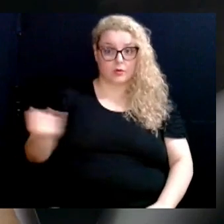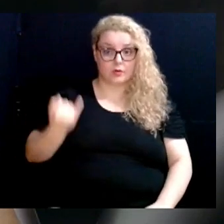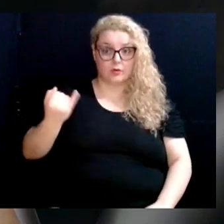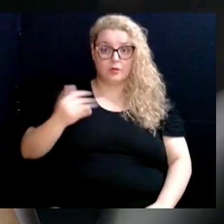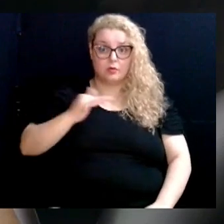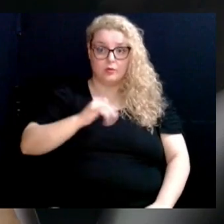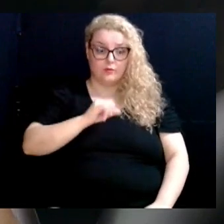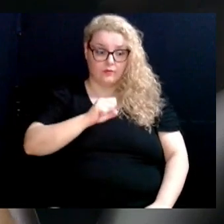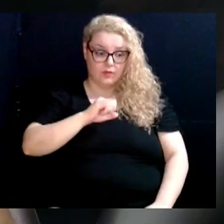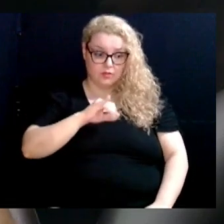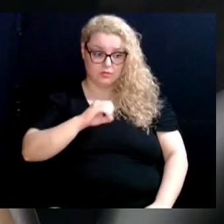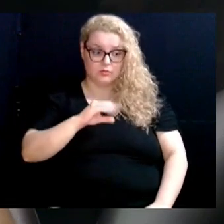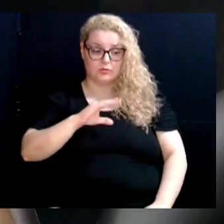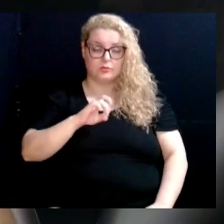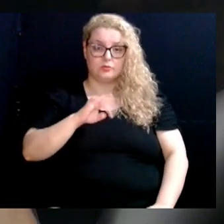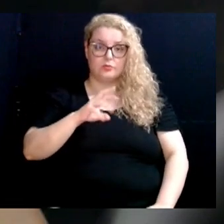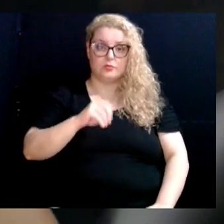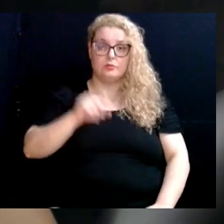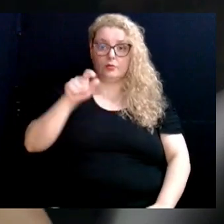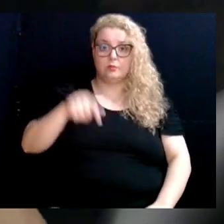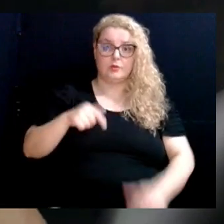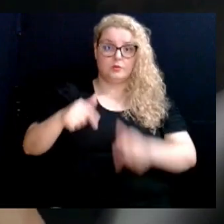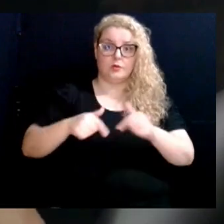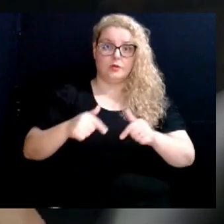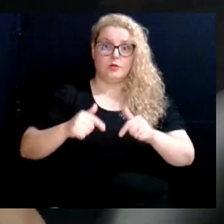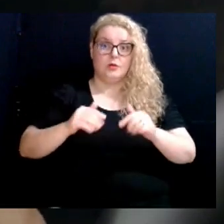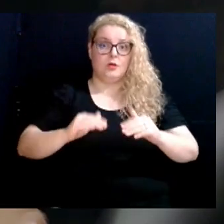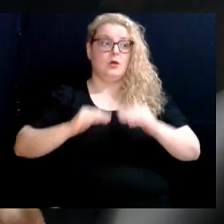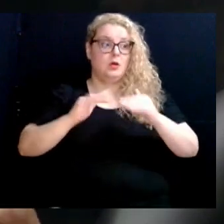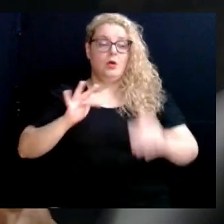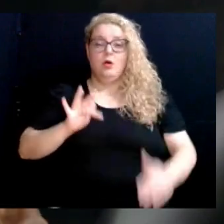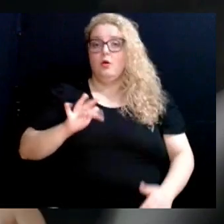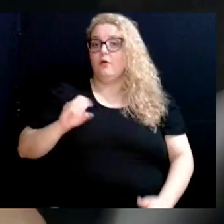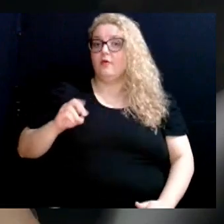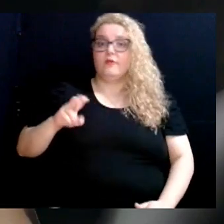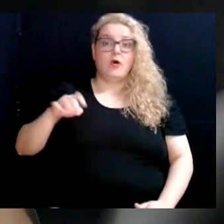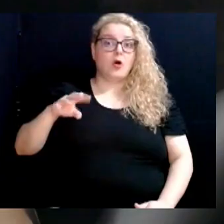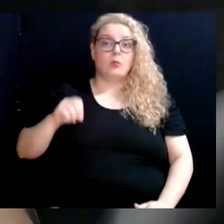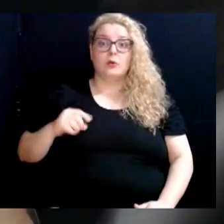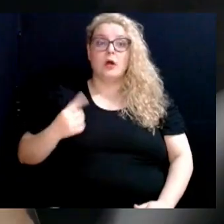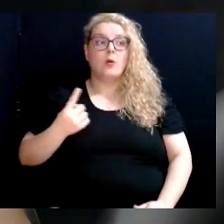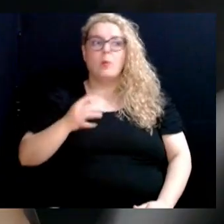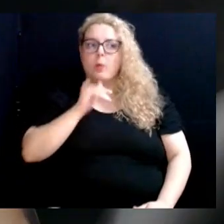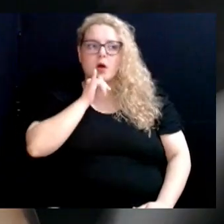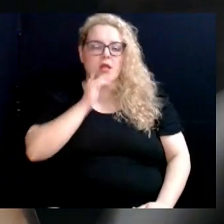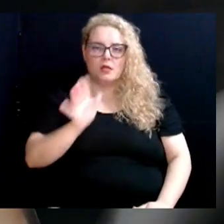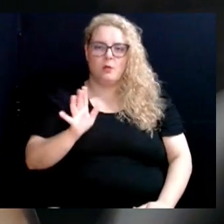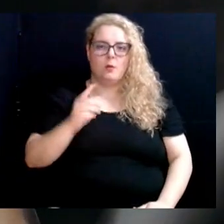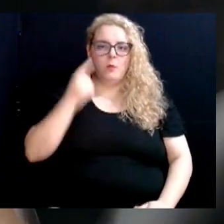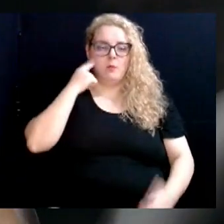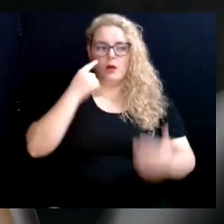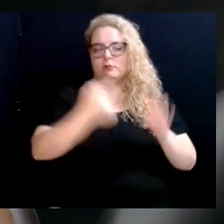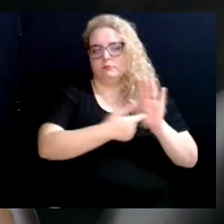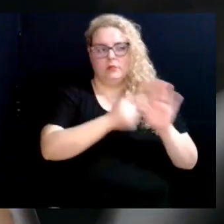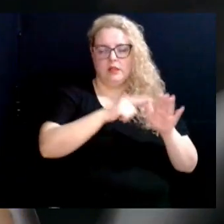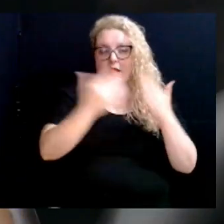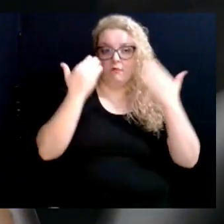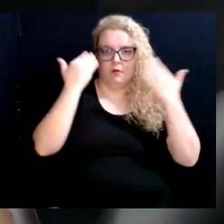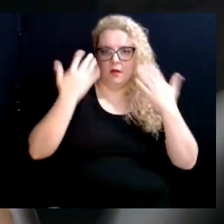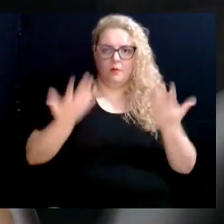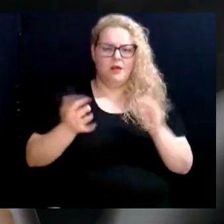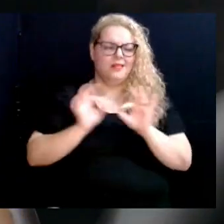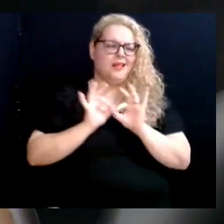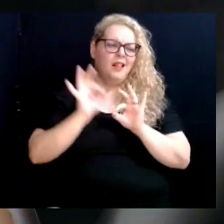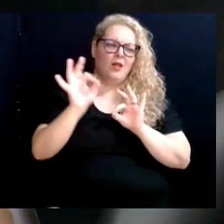fisiculturista é uma pessoa que trabalha no nível de Fórmula 1, por exemplo, fazendo uma analogia assim. É tudo ao máximo. Isso está muito distante